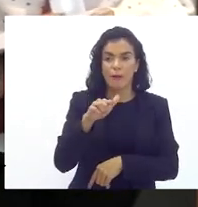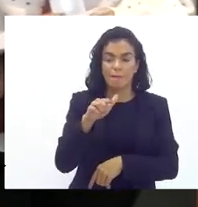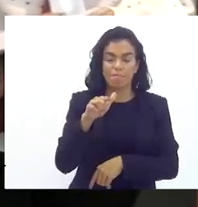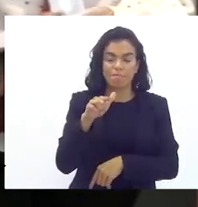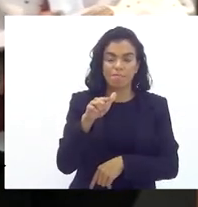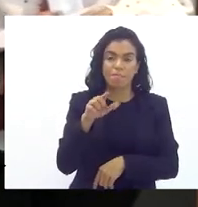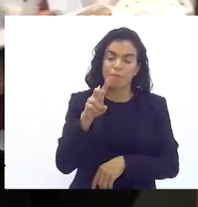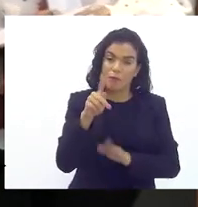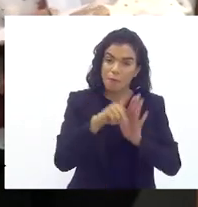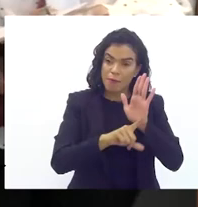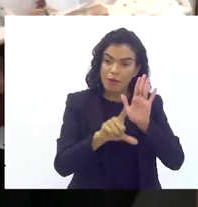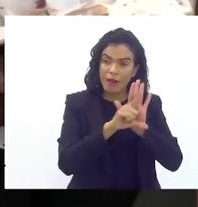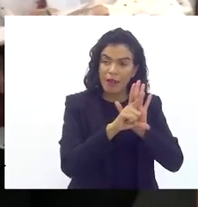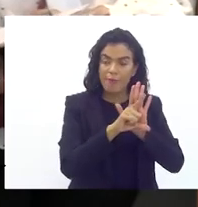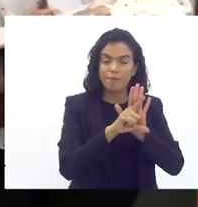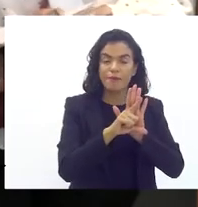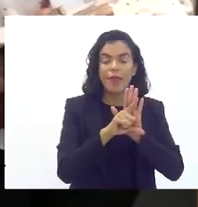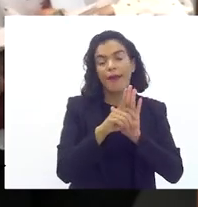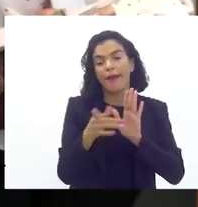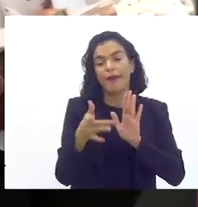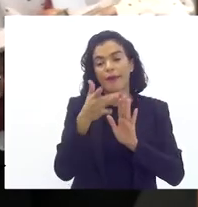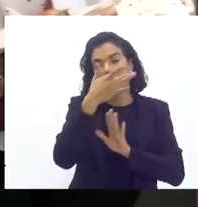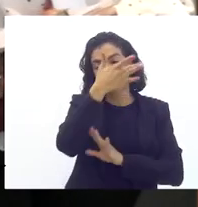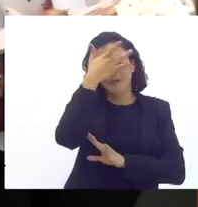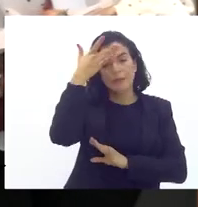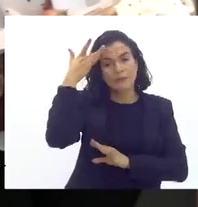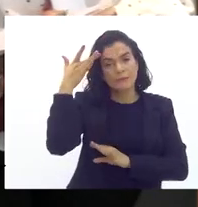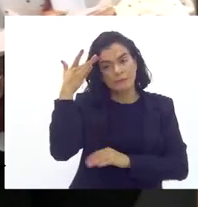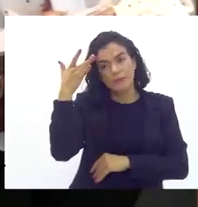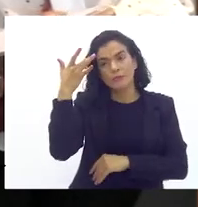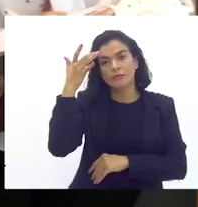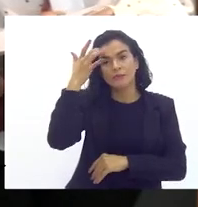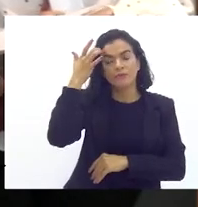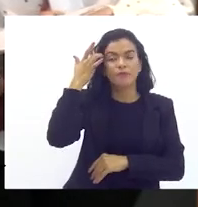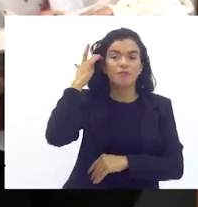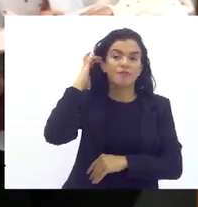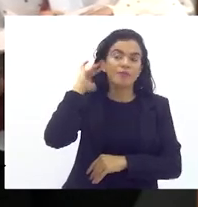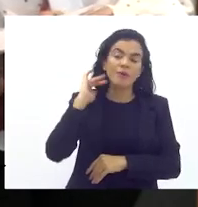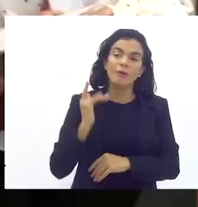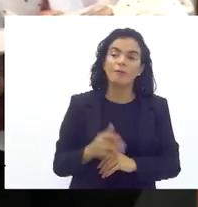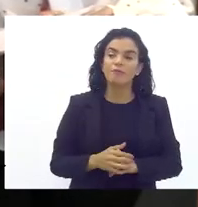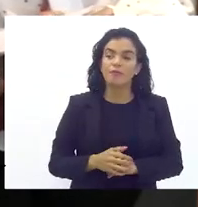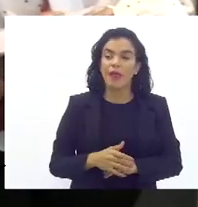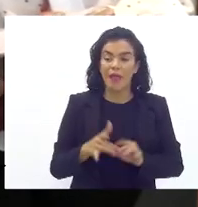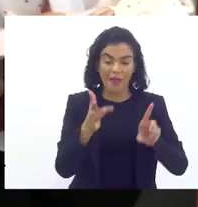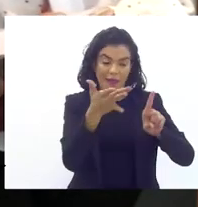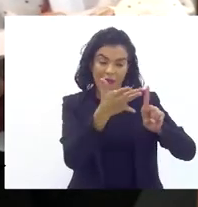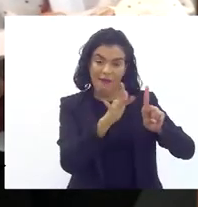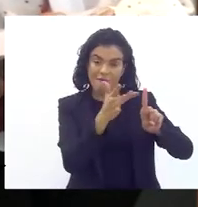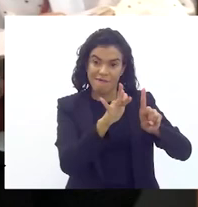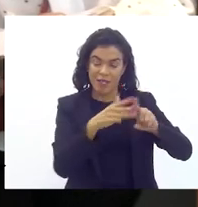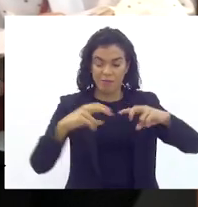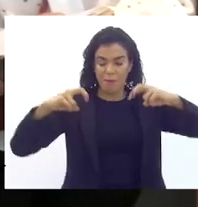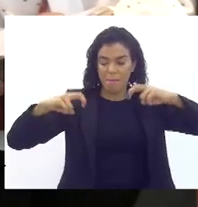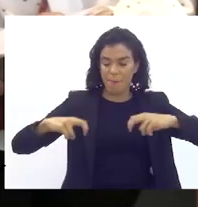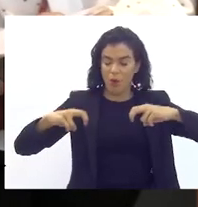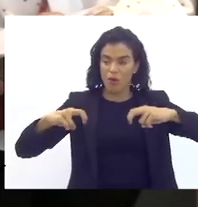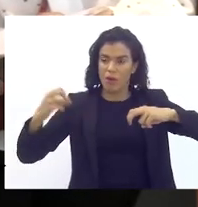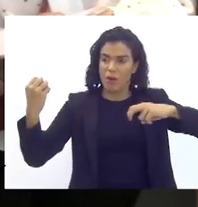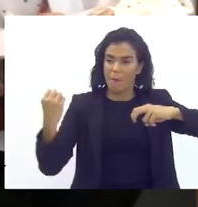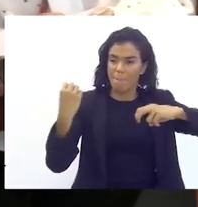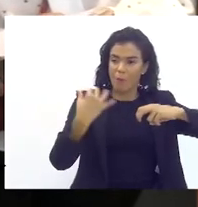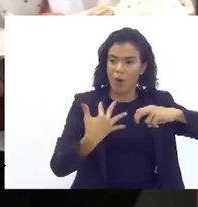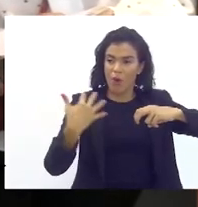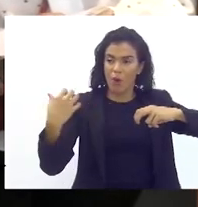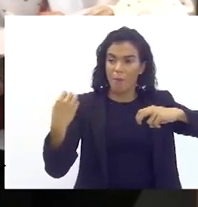da do projeto é quando as pessoas quando o expressou a vítima servida temos que lembrar da